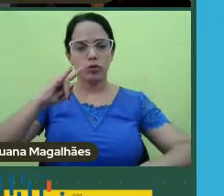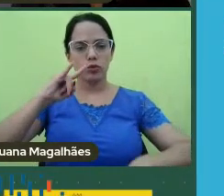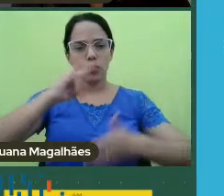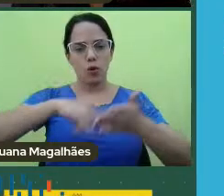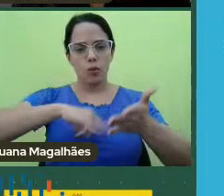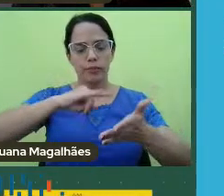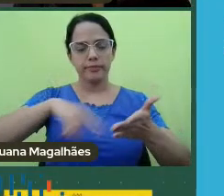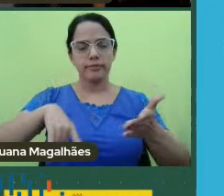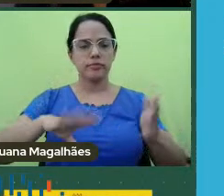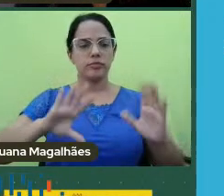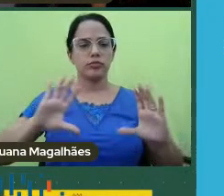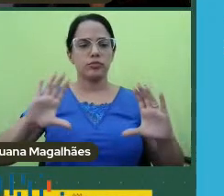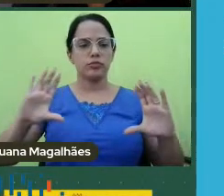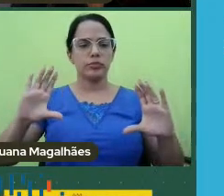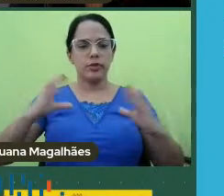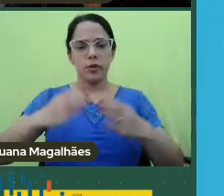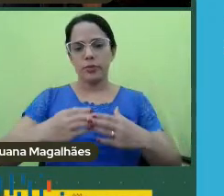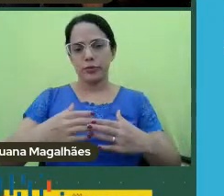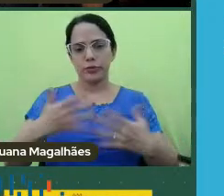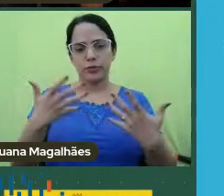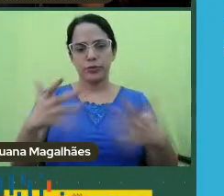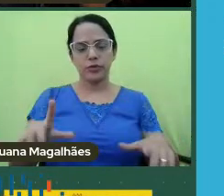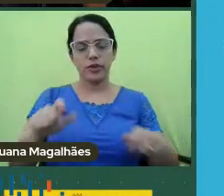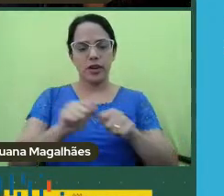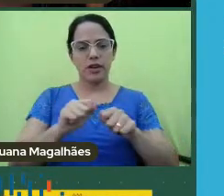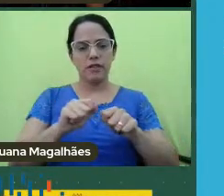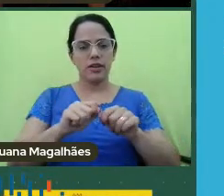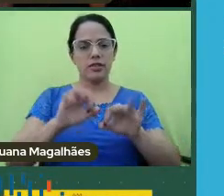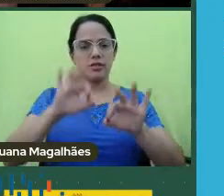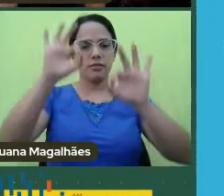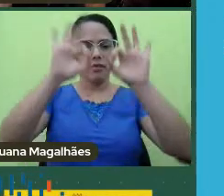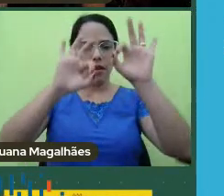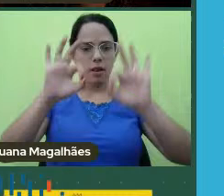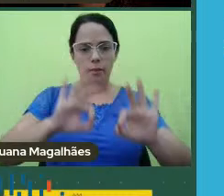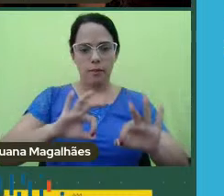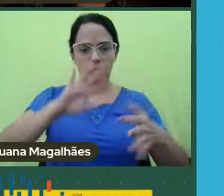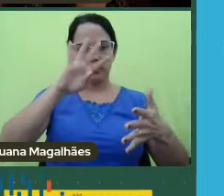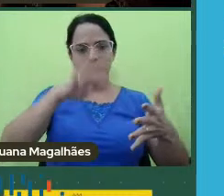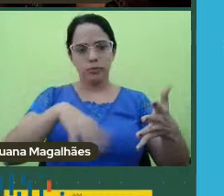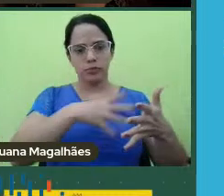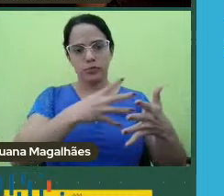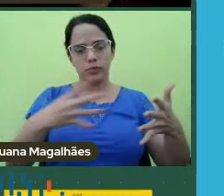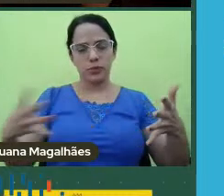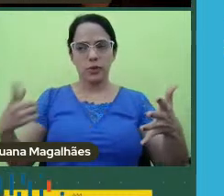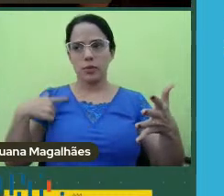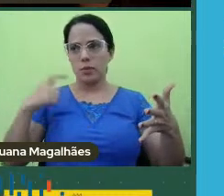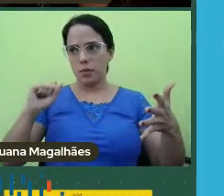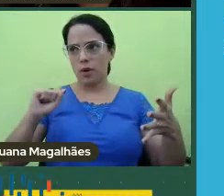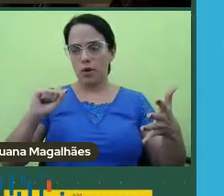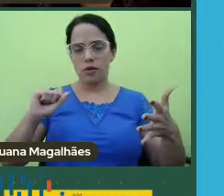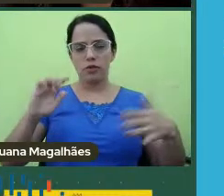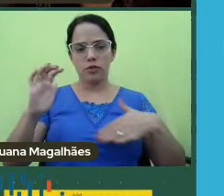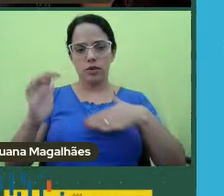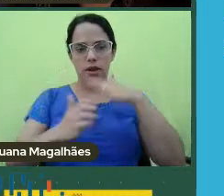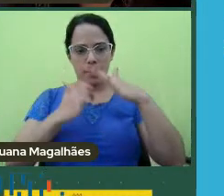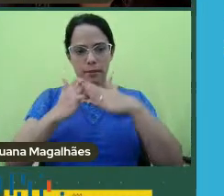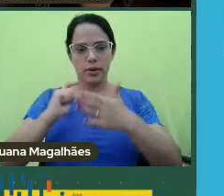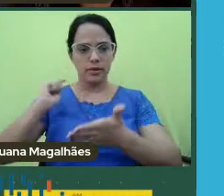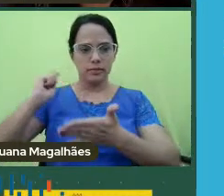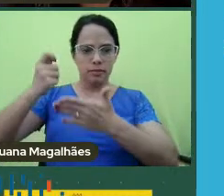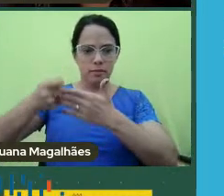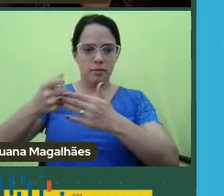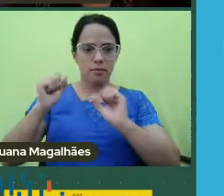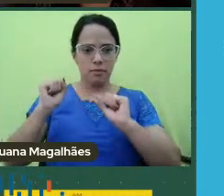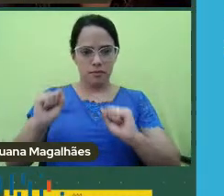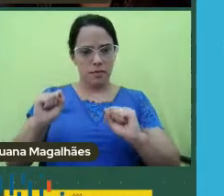nossa comissão não quer elaborar a tabela de temporalidade. Eu posso contratar uma empresa para fazer isso? Pode.